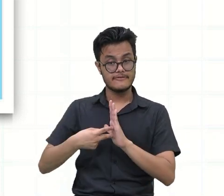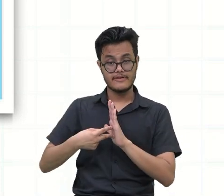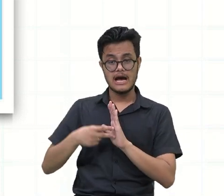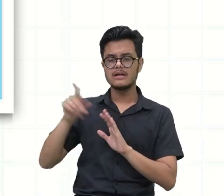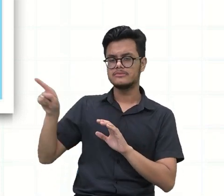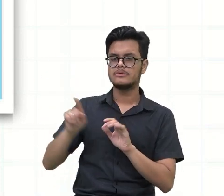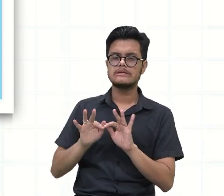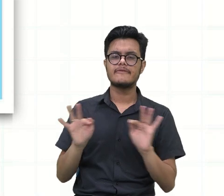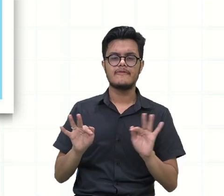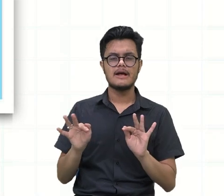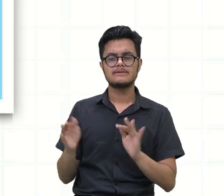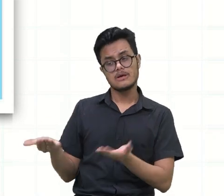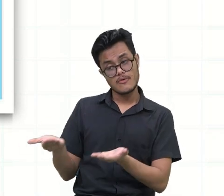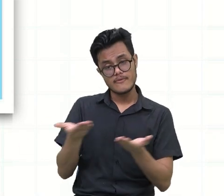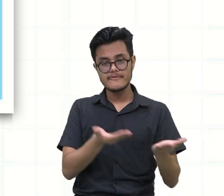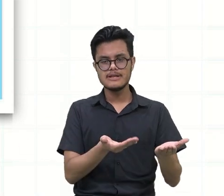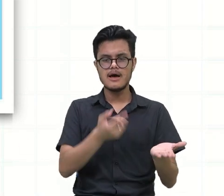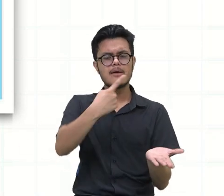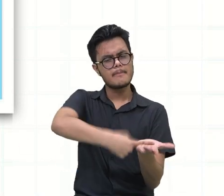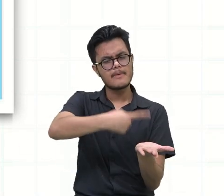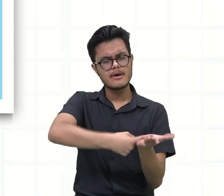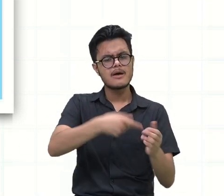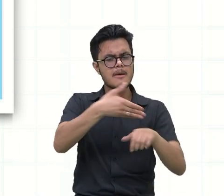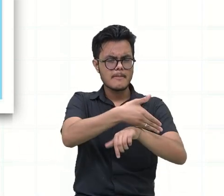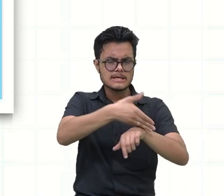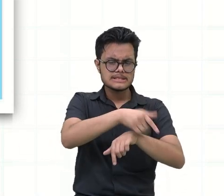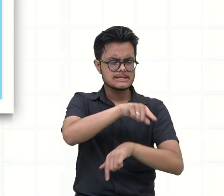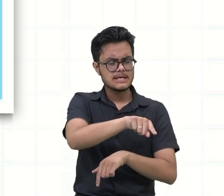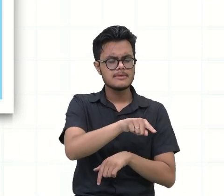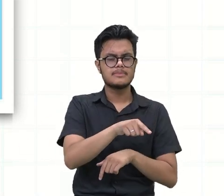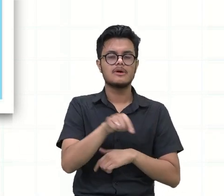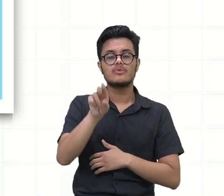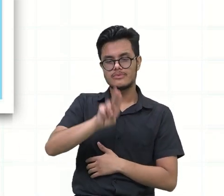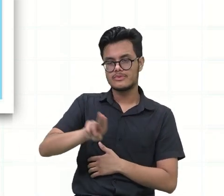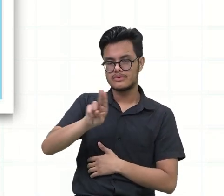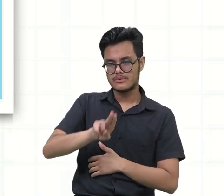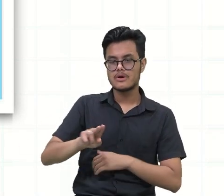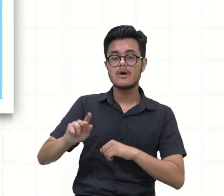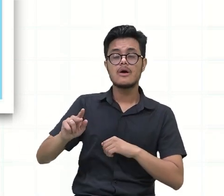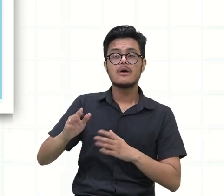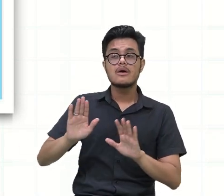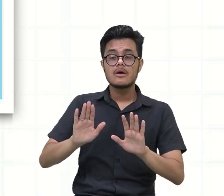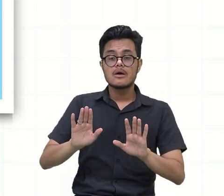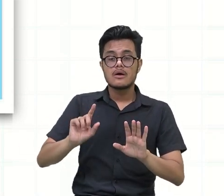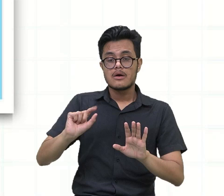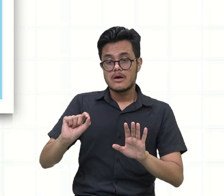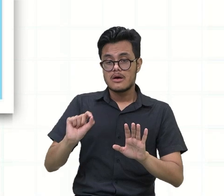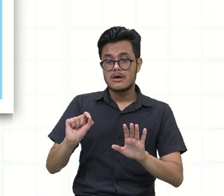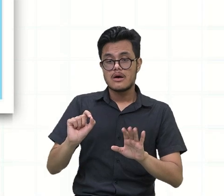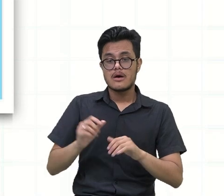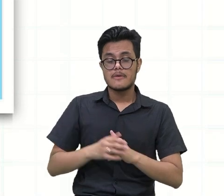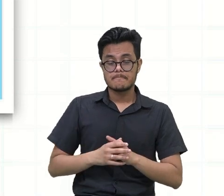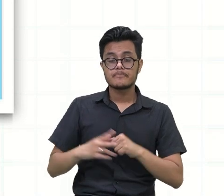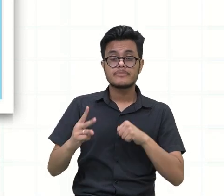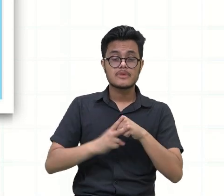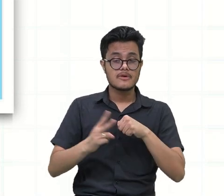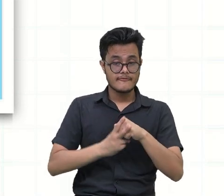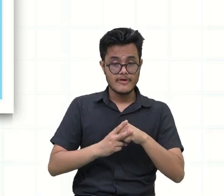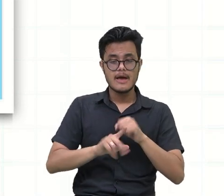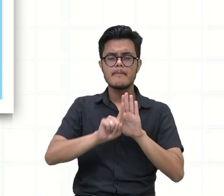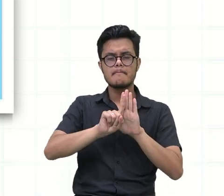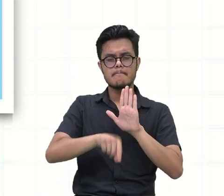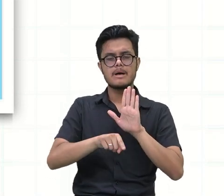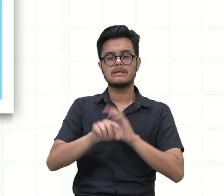Está convidando, certo? Através do uso do pronome, do verbo no